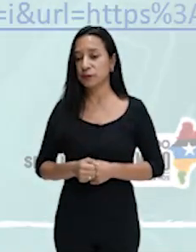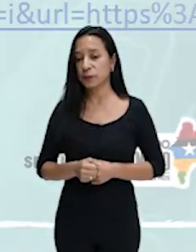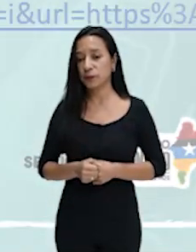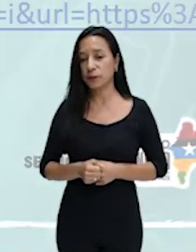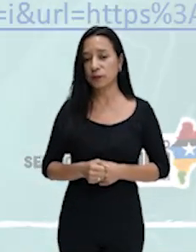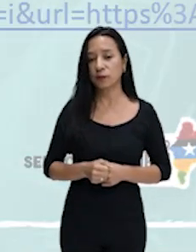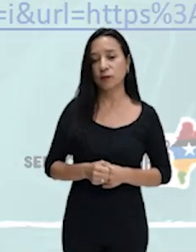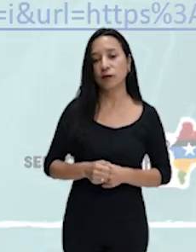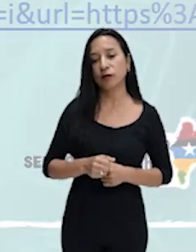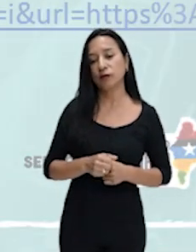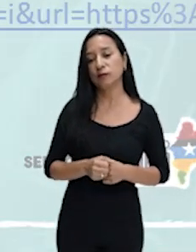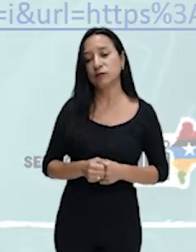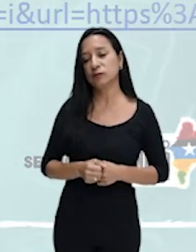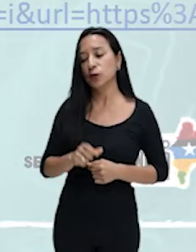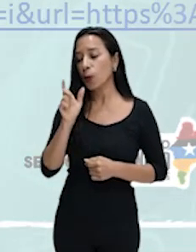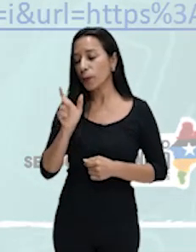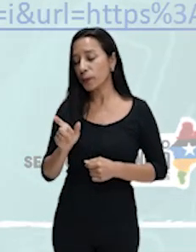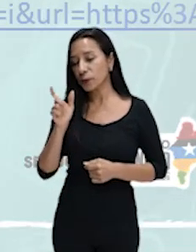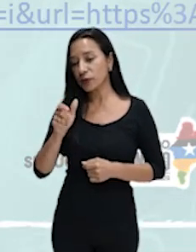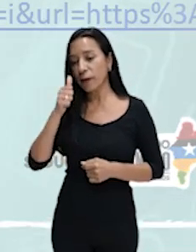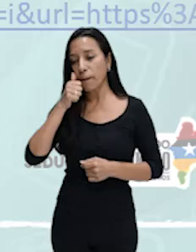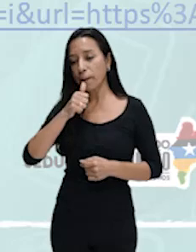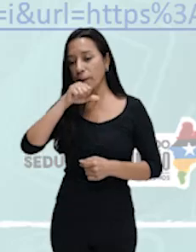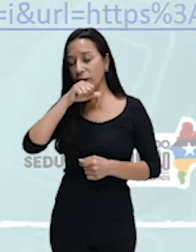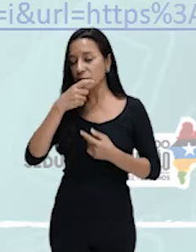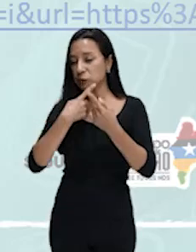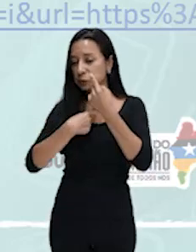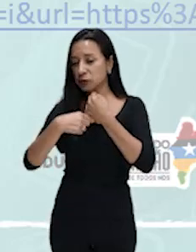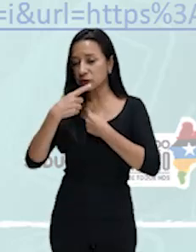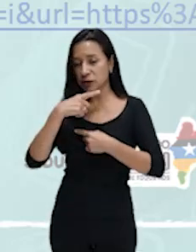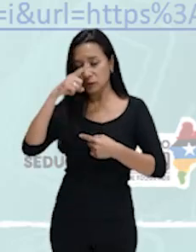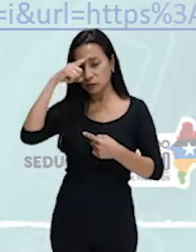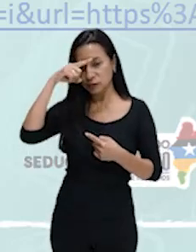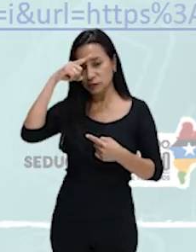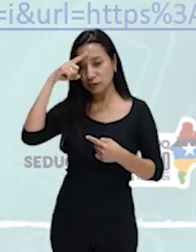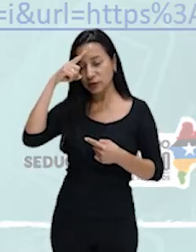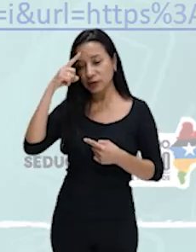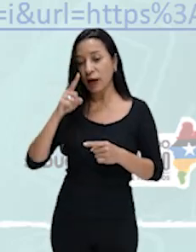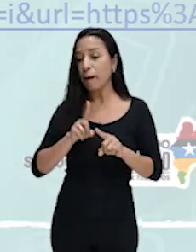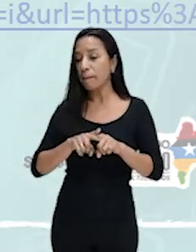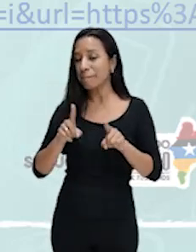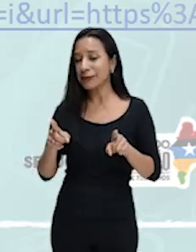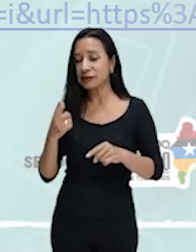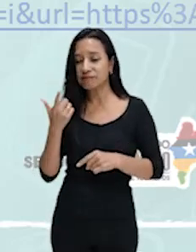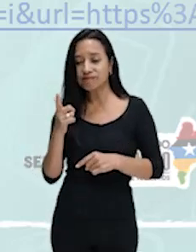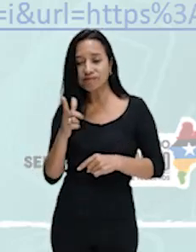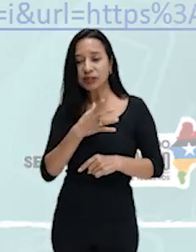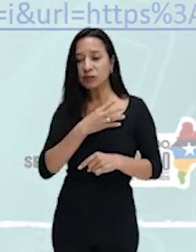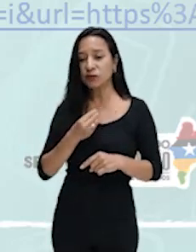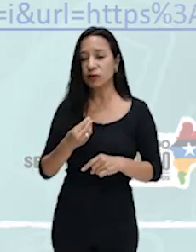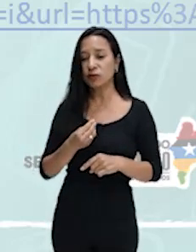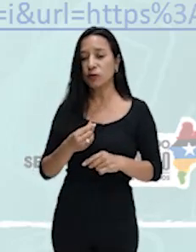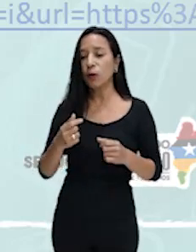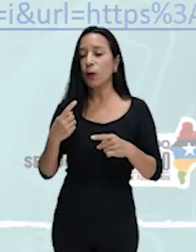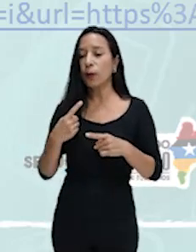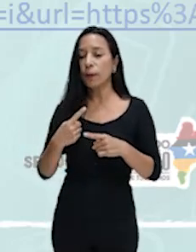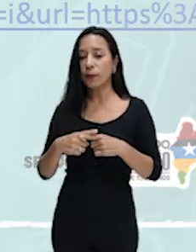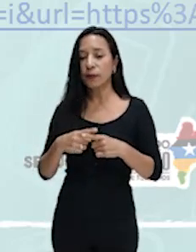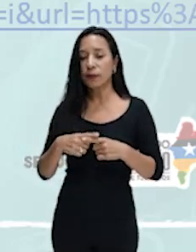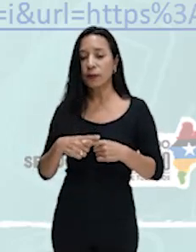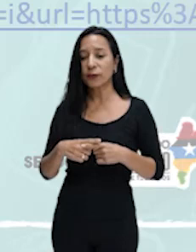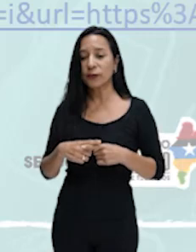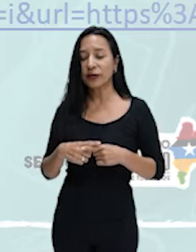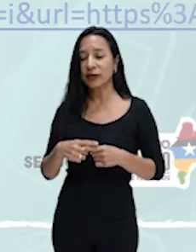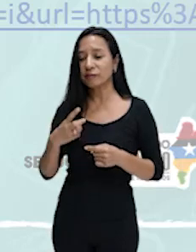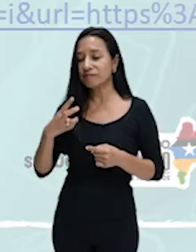um desejo de Frida, que, infelizmente, não foi concretizado. A artista sofreu 3 abortos espontâneos devido